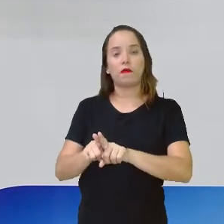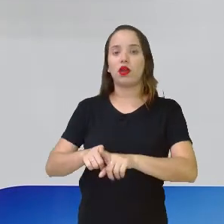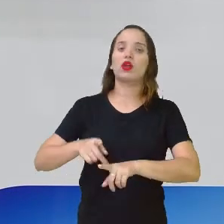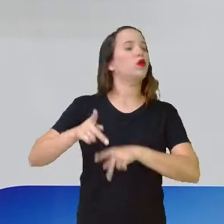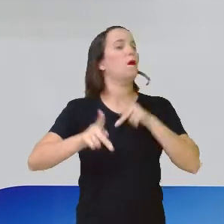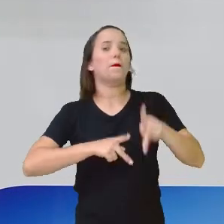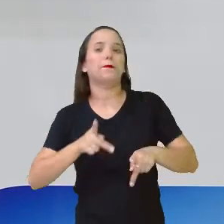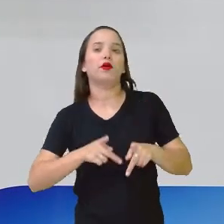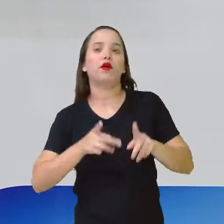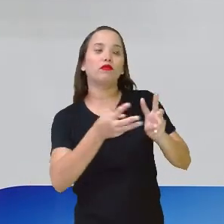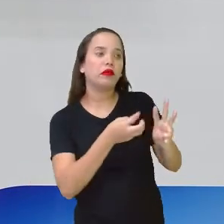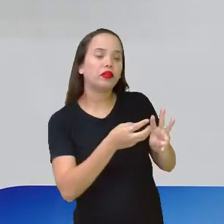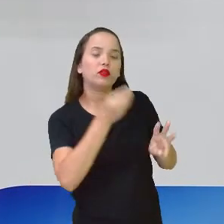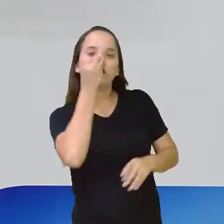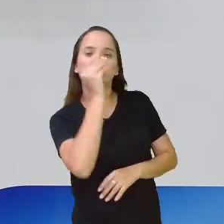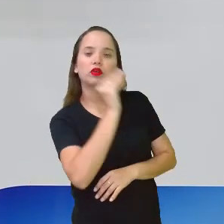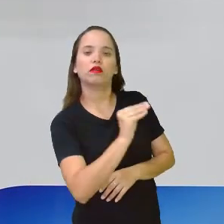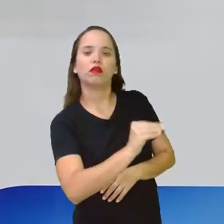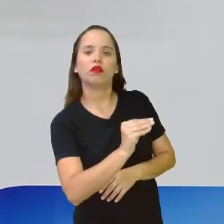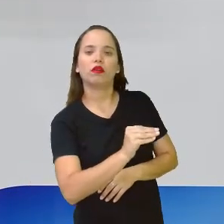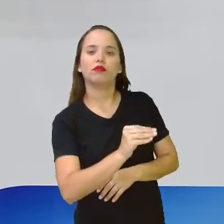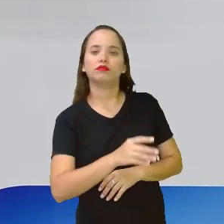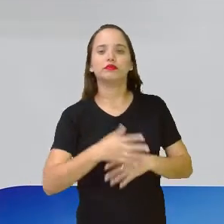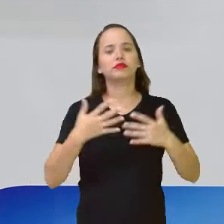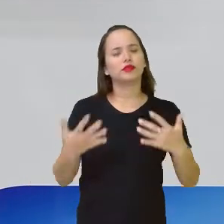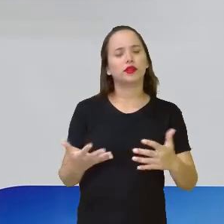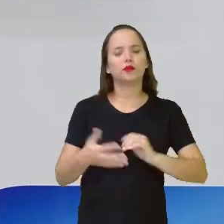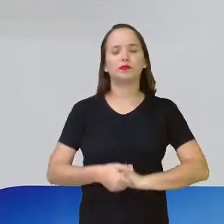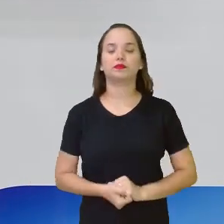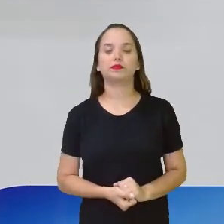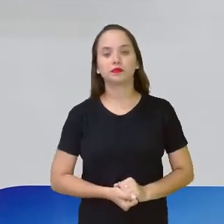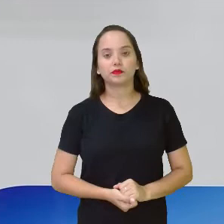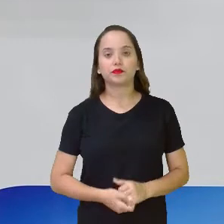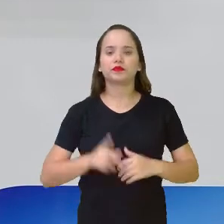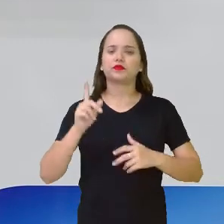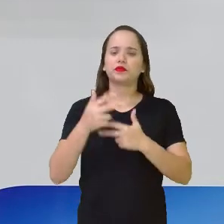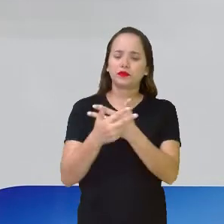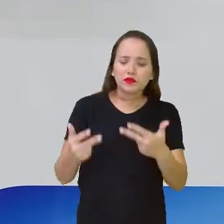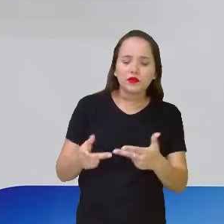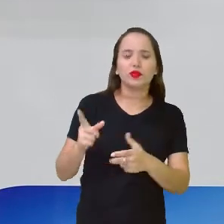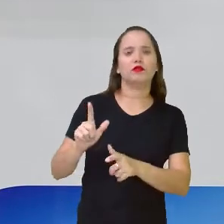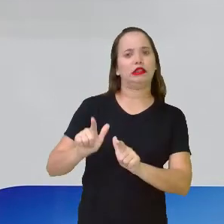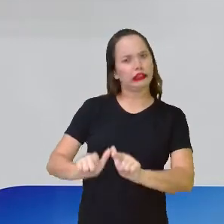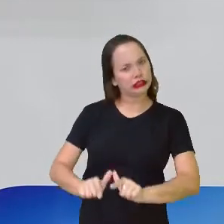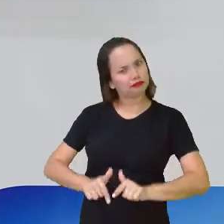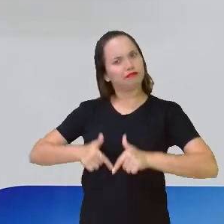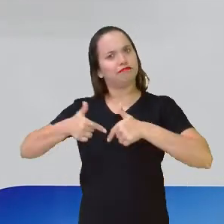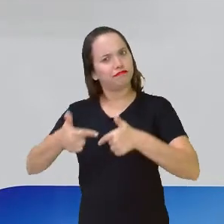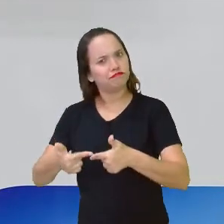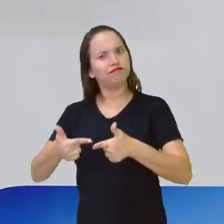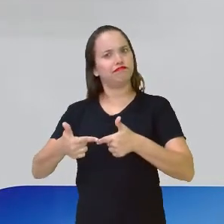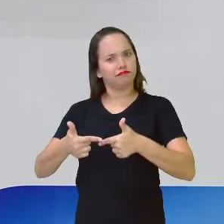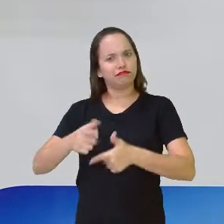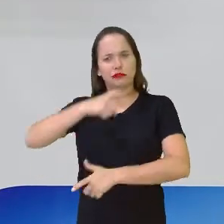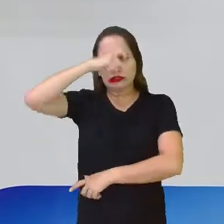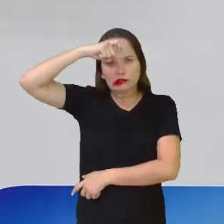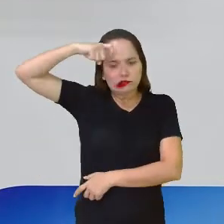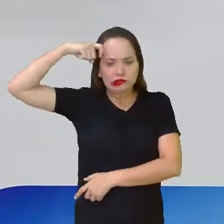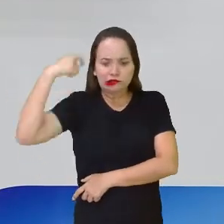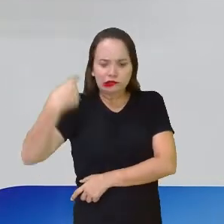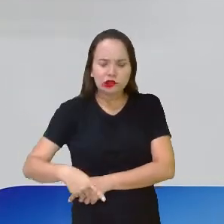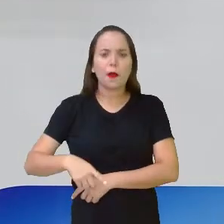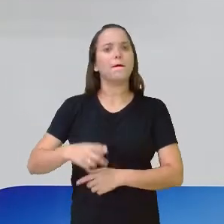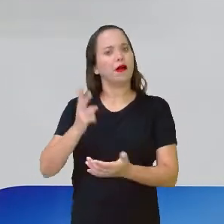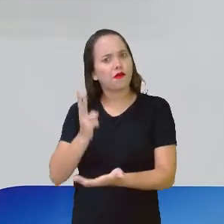Dia do Índio. Então, gente, é algo que a gente batalhou muito para poder ter essa mudança e que temos que